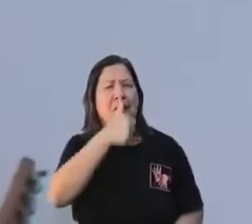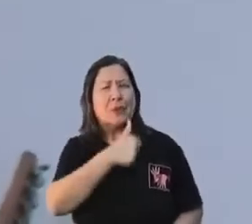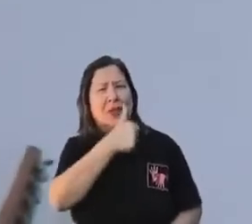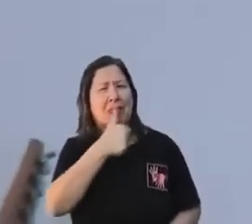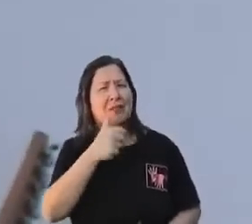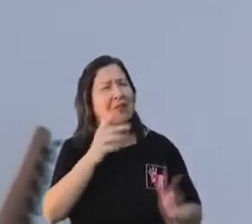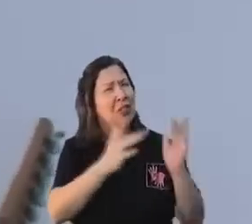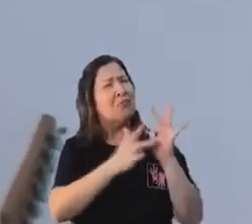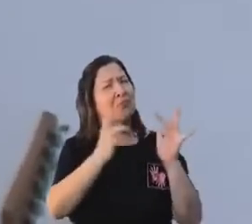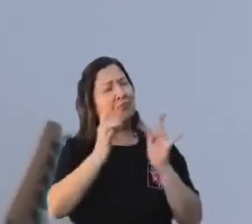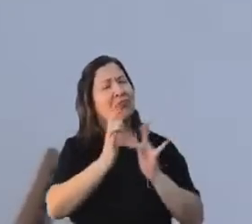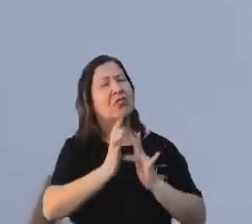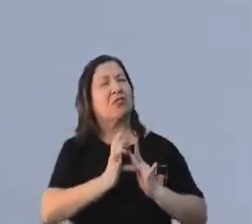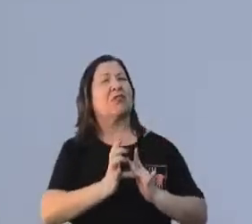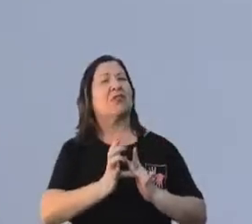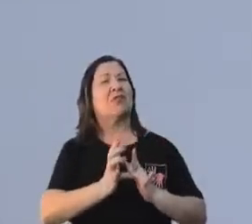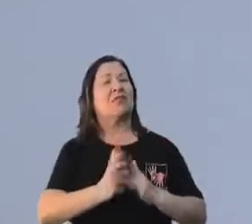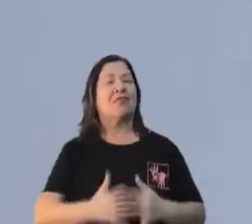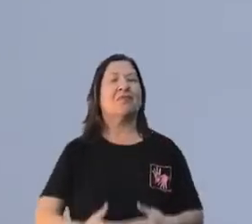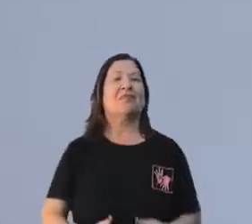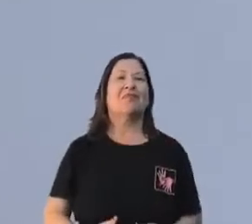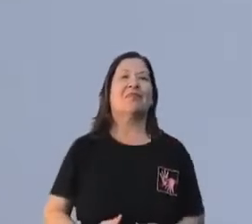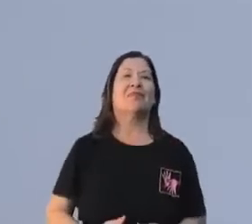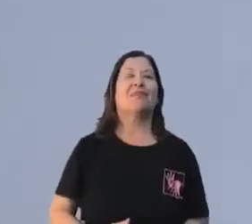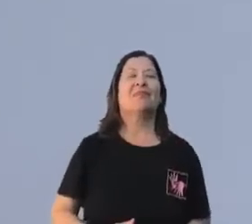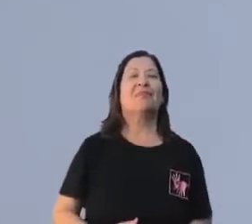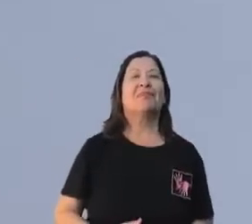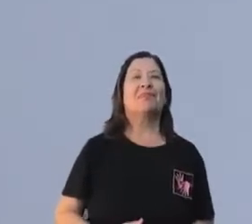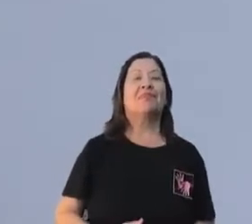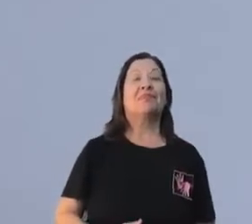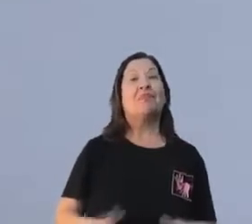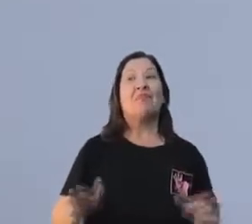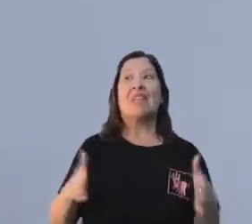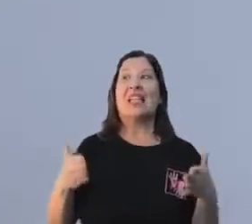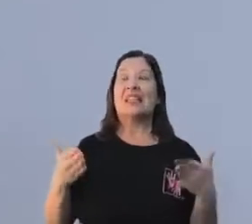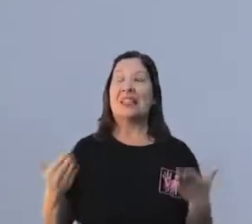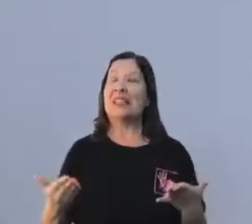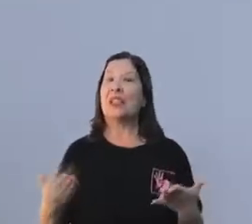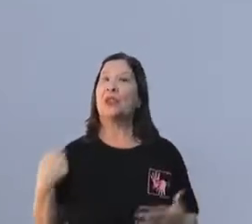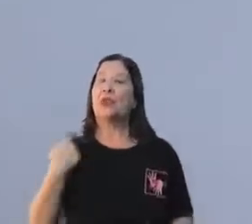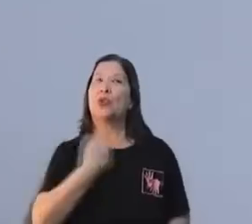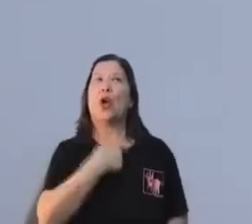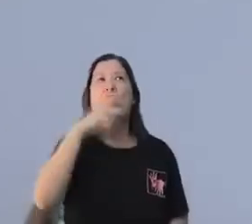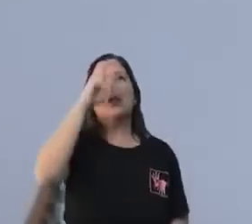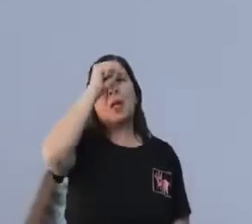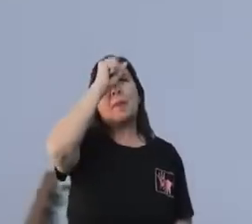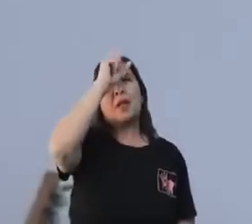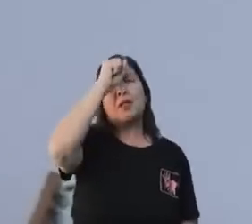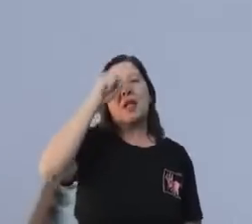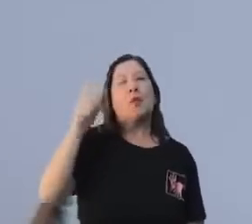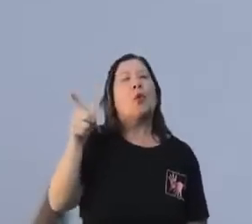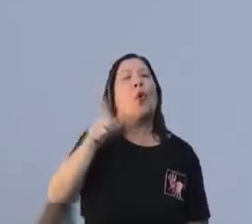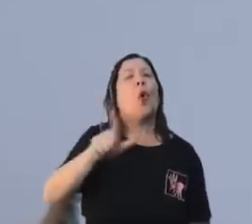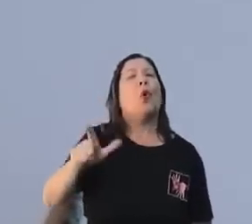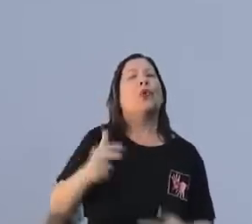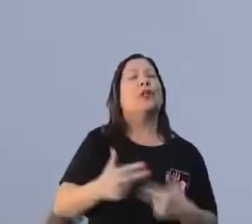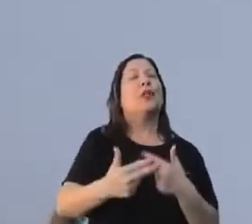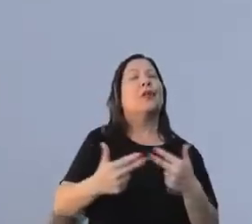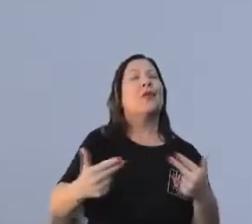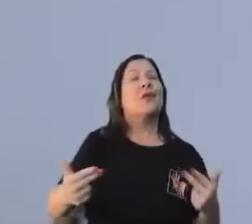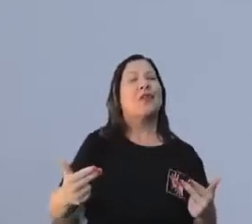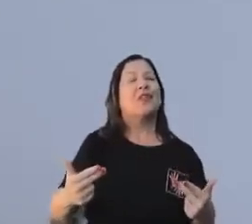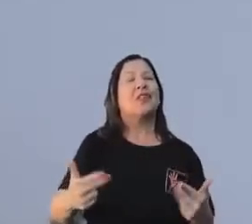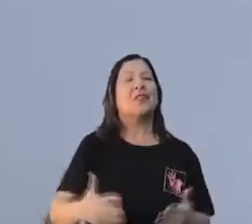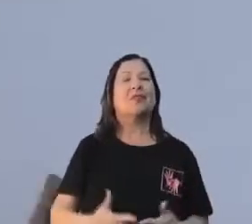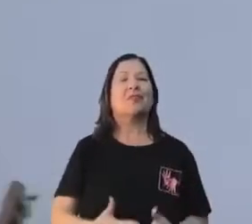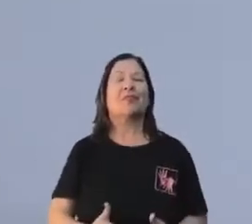Mas ainda, Maria nos ensina uma quarta lição, ela fez, apesar das críticas. Veja você